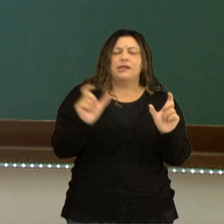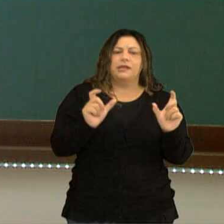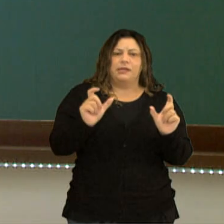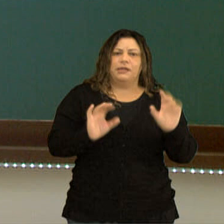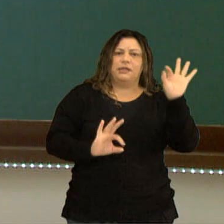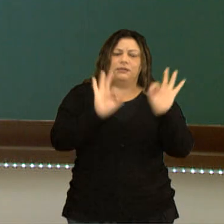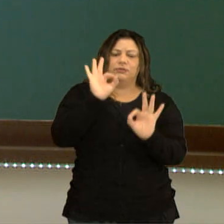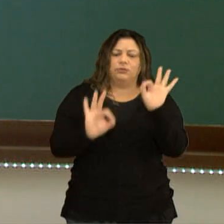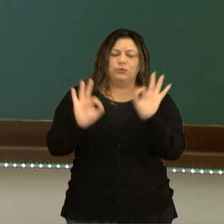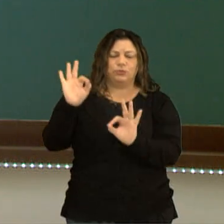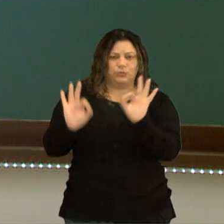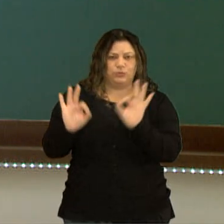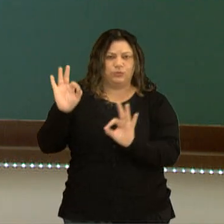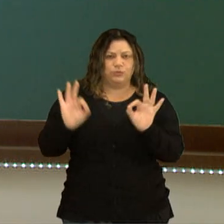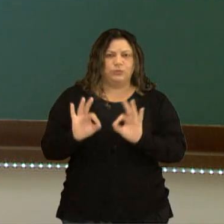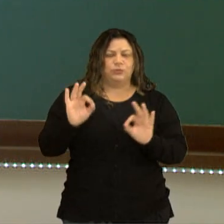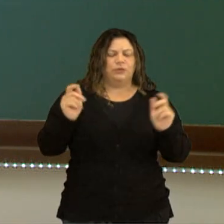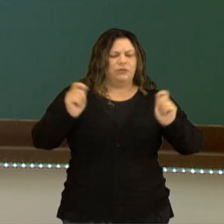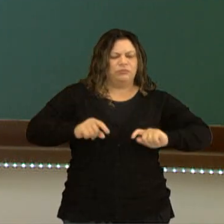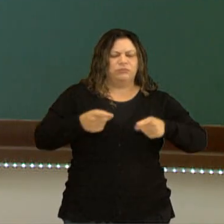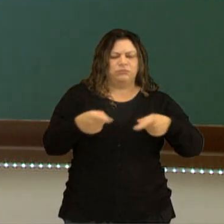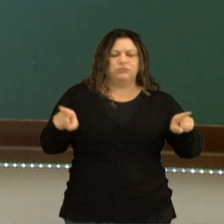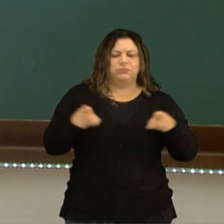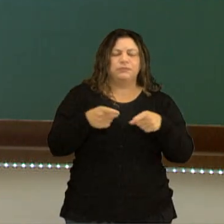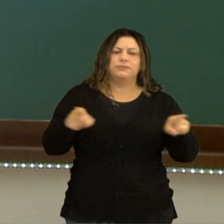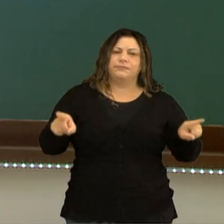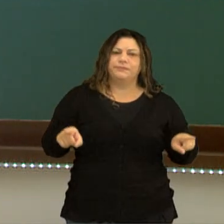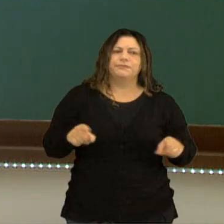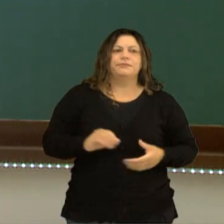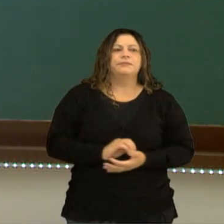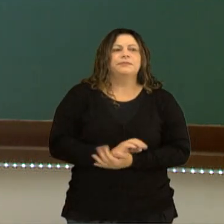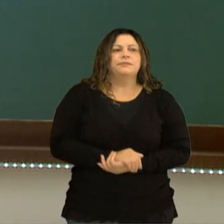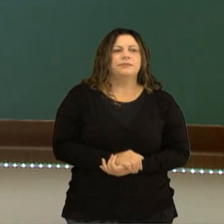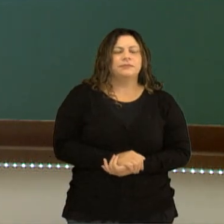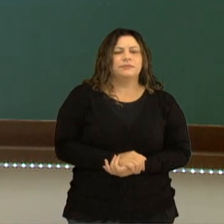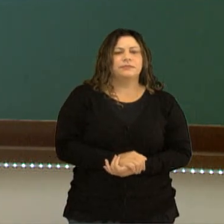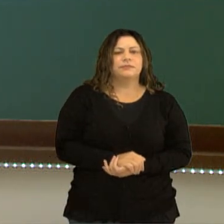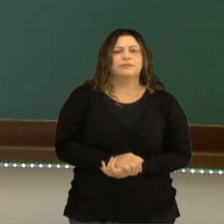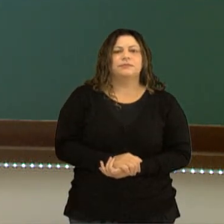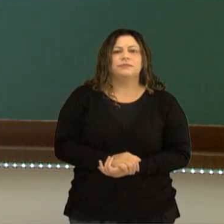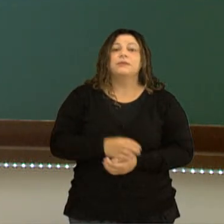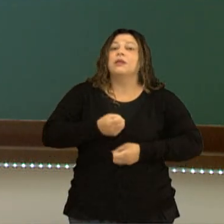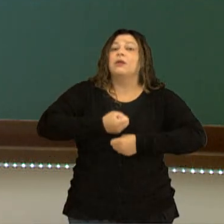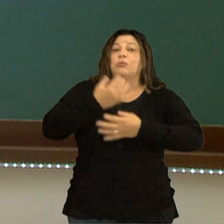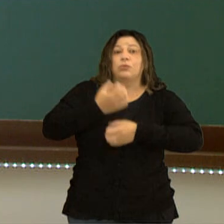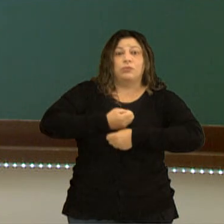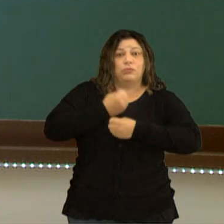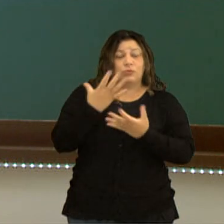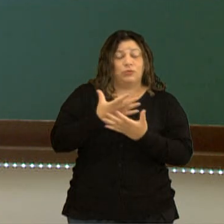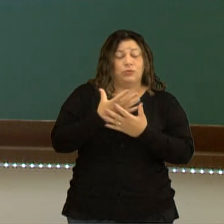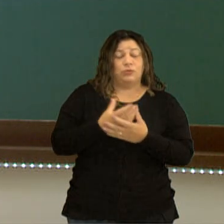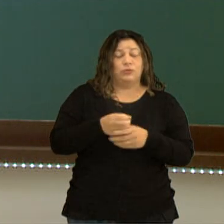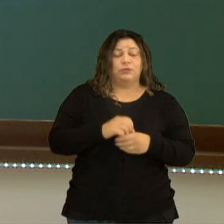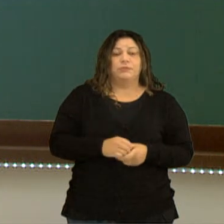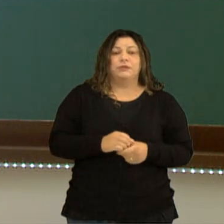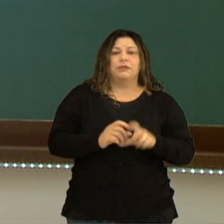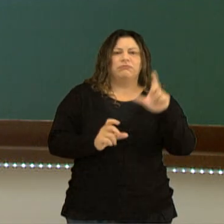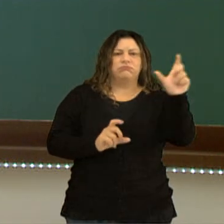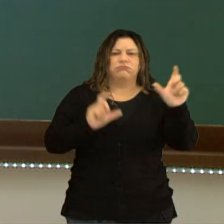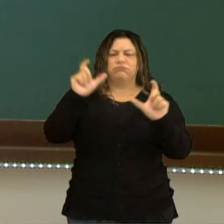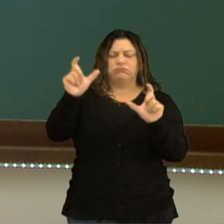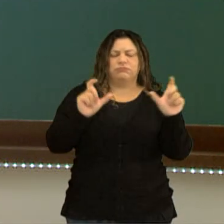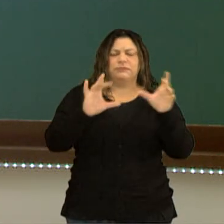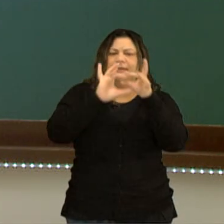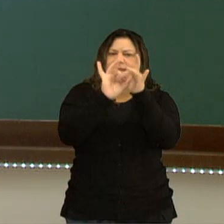para que tenham ritmo, som, musicalidade. O poema ele admite versos livres. O que são os